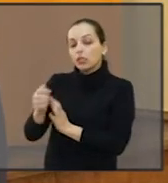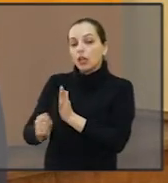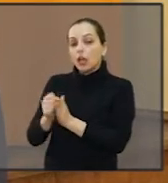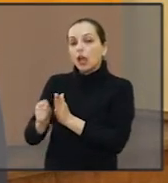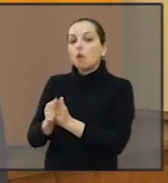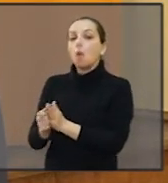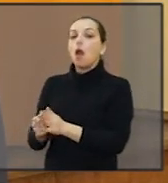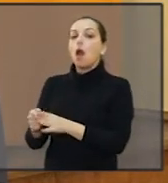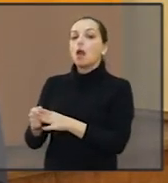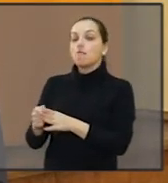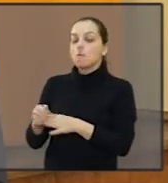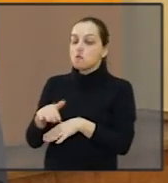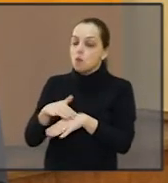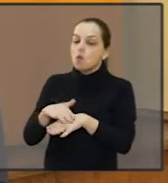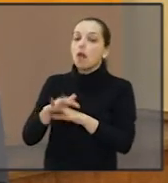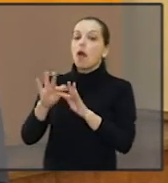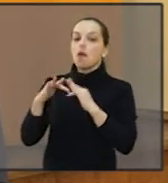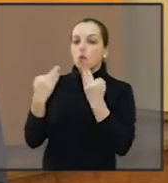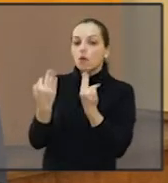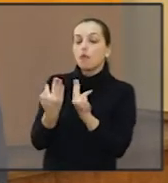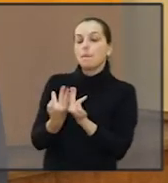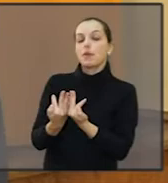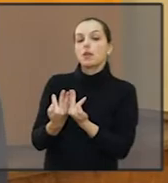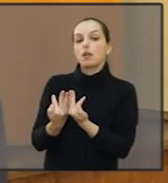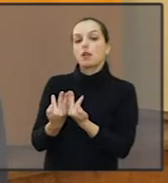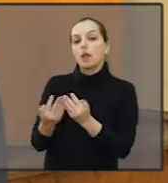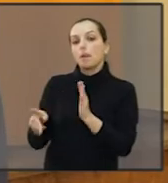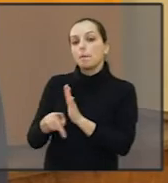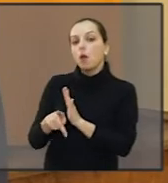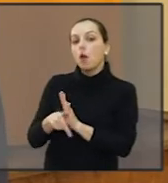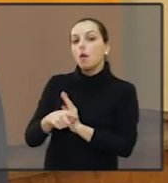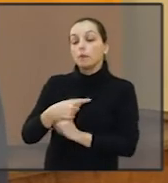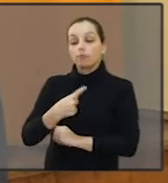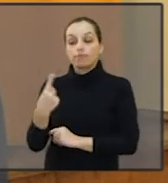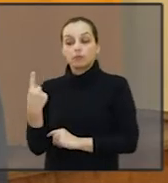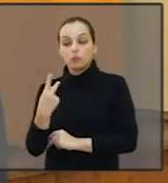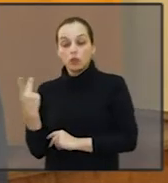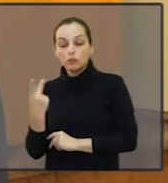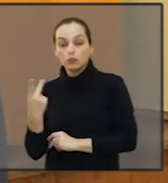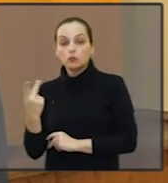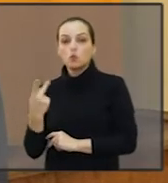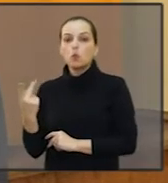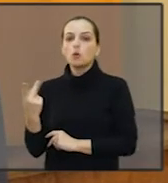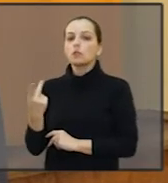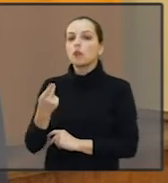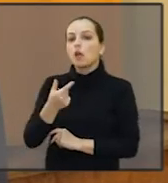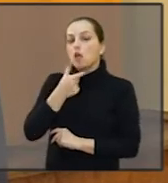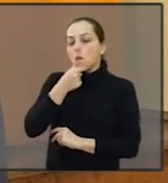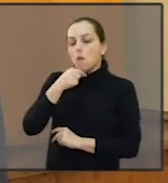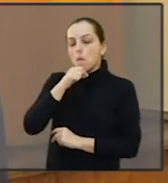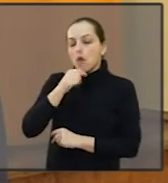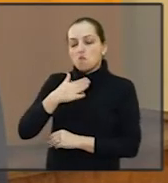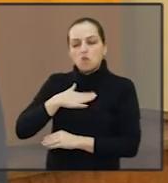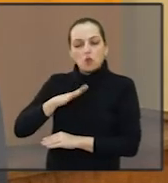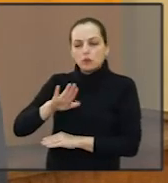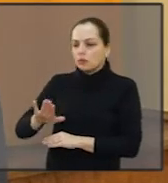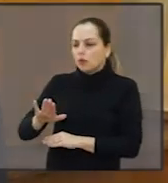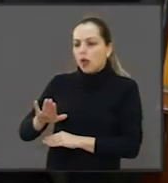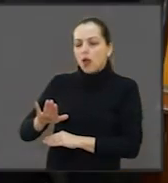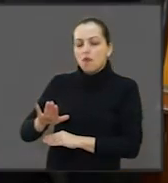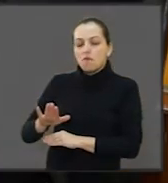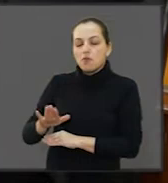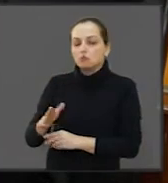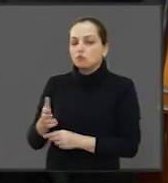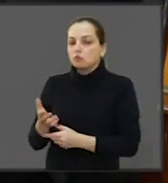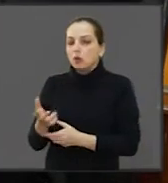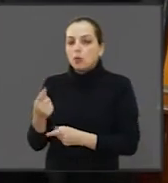vir aqui em Araraquara conversar com os meus pais, com os pais da Deise. E meu pai no início não queria, né? É uma menininha,